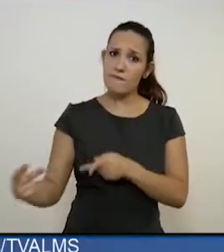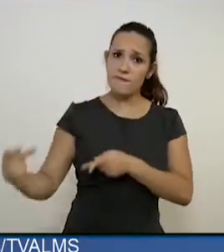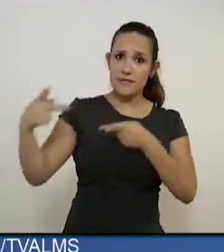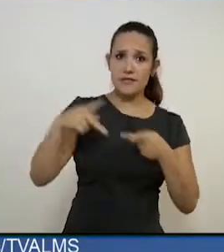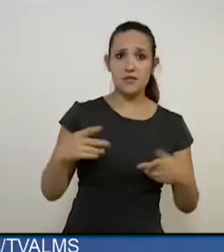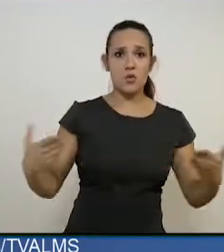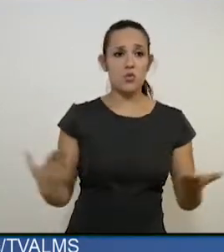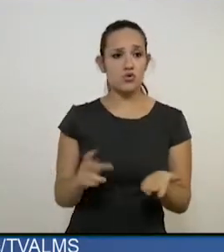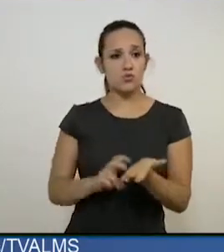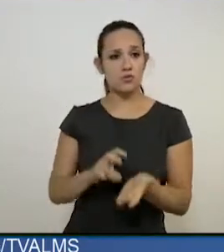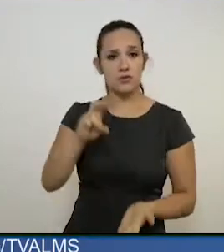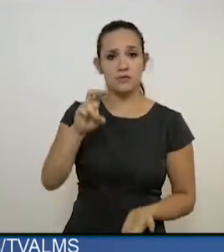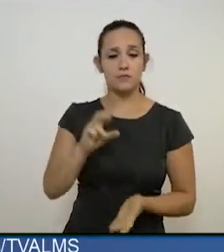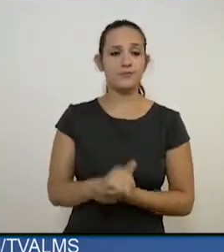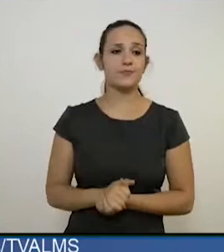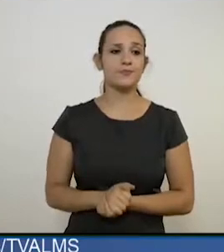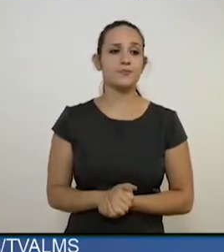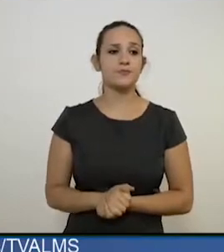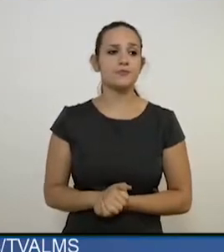nesta manhã